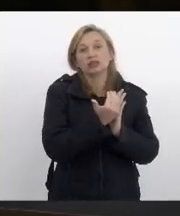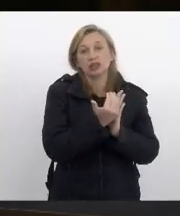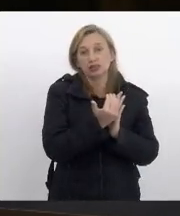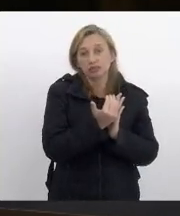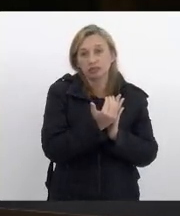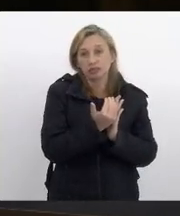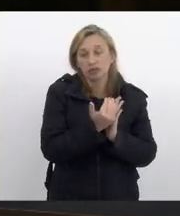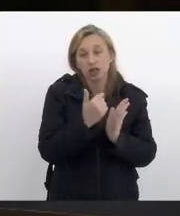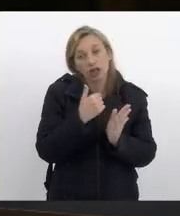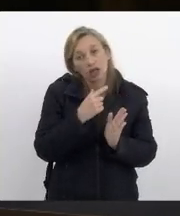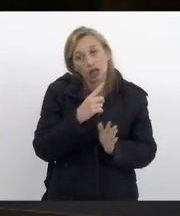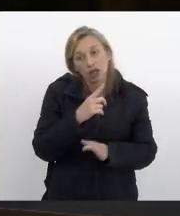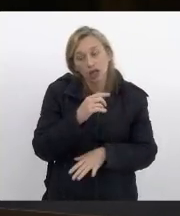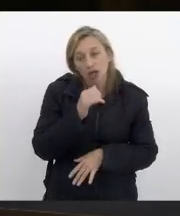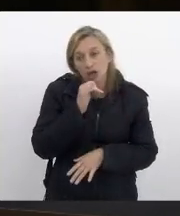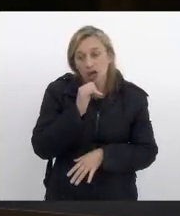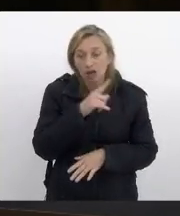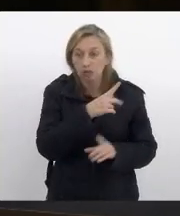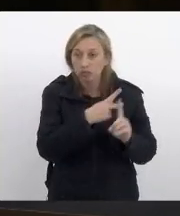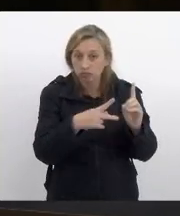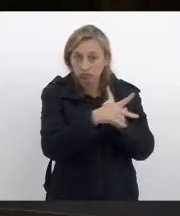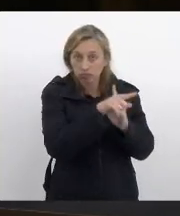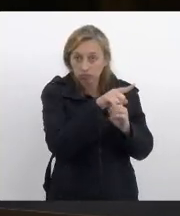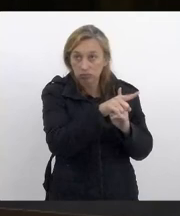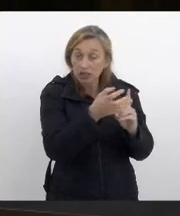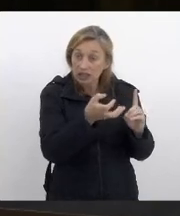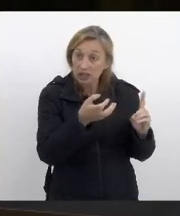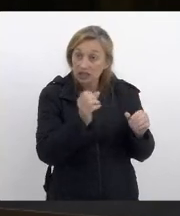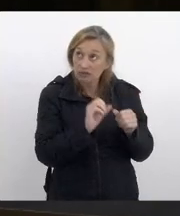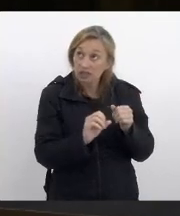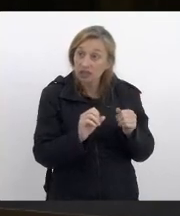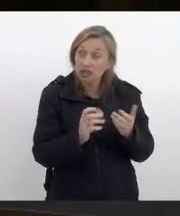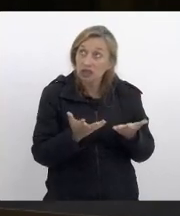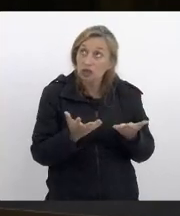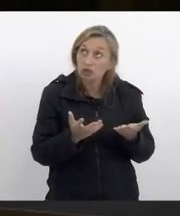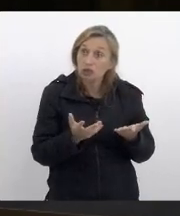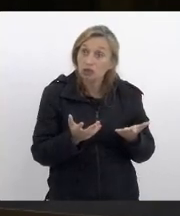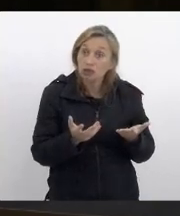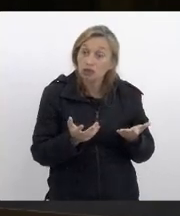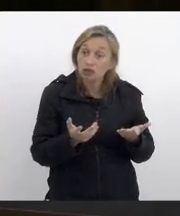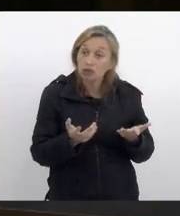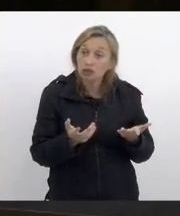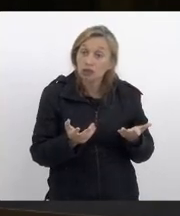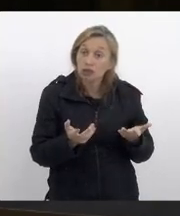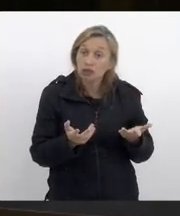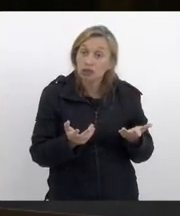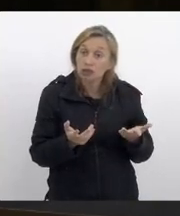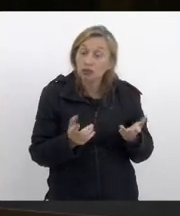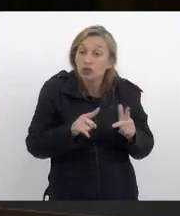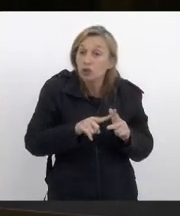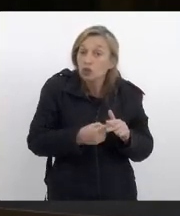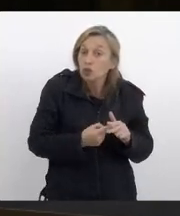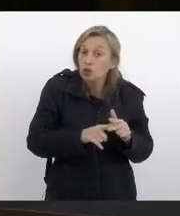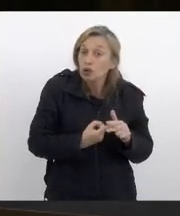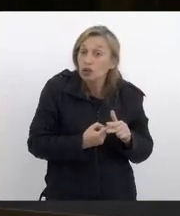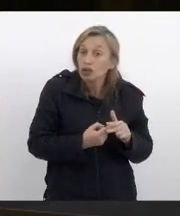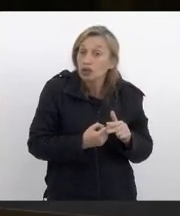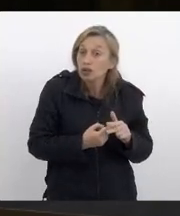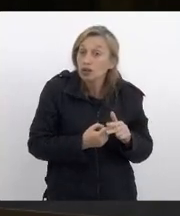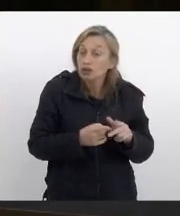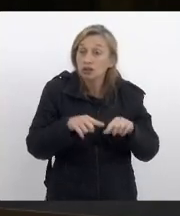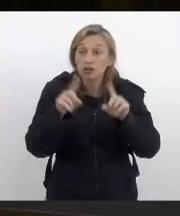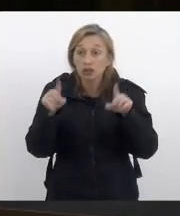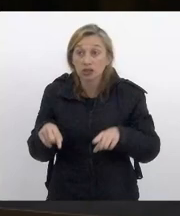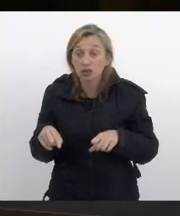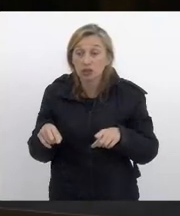Tá? Eu, por exemplo, lá no Rio Previdência, queria fazer uma reajuste dos